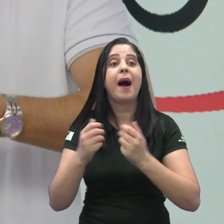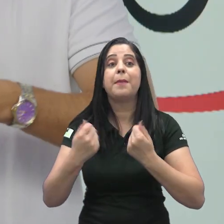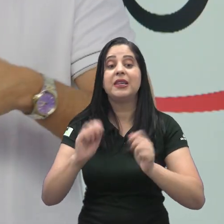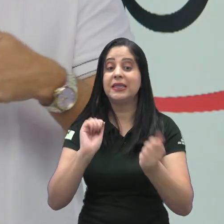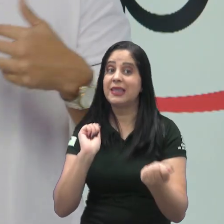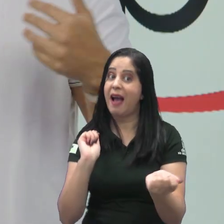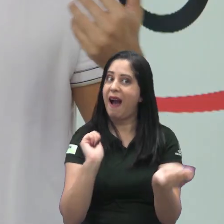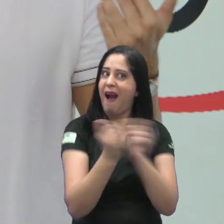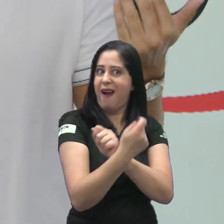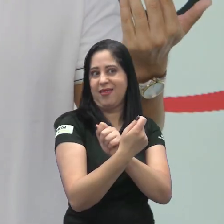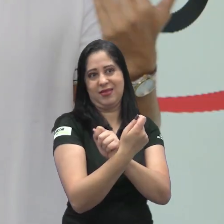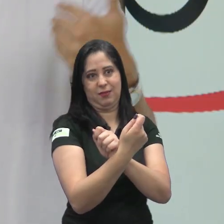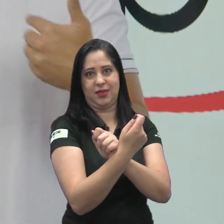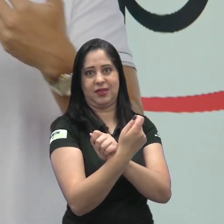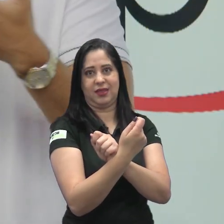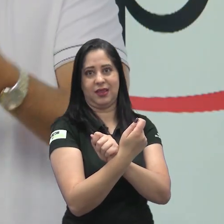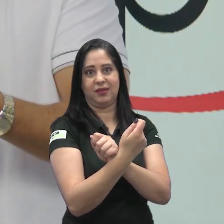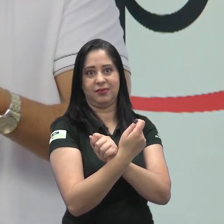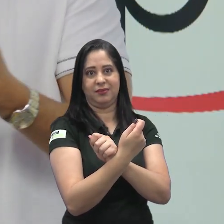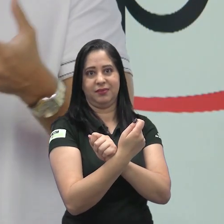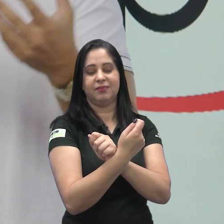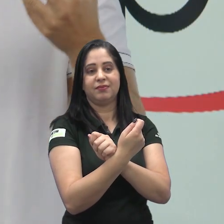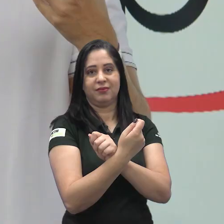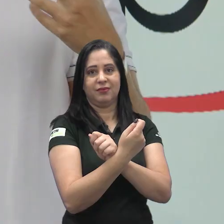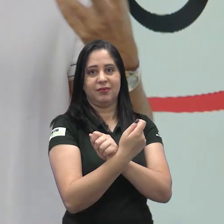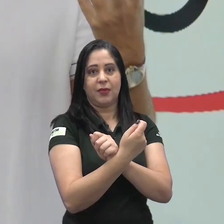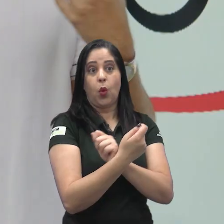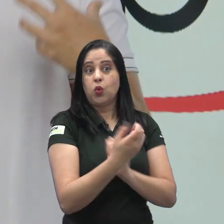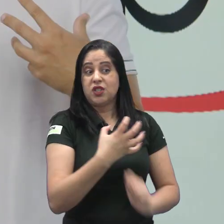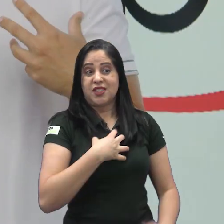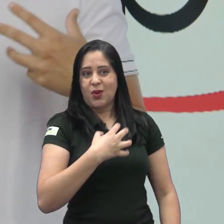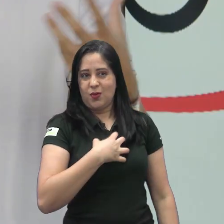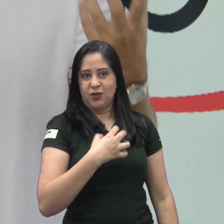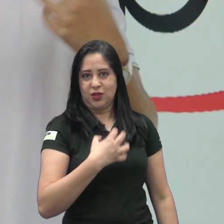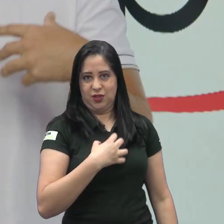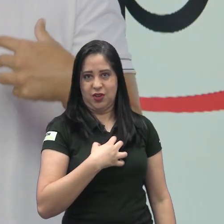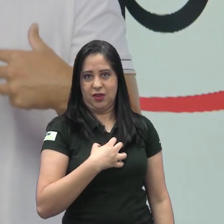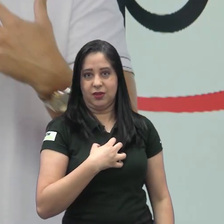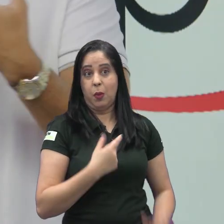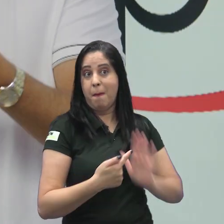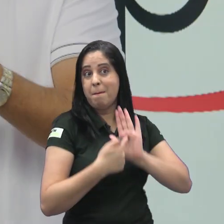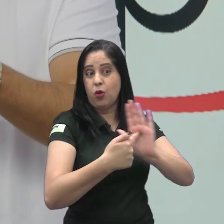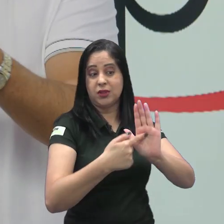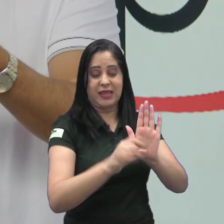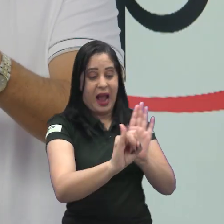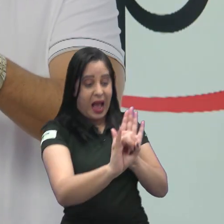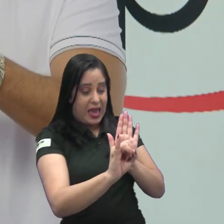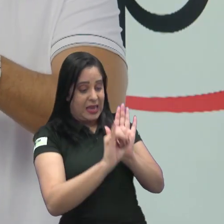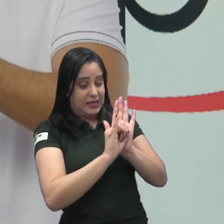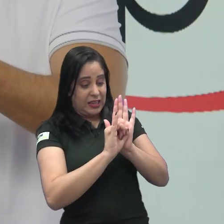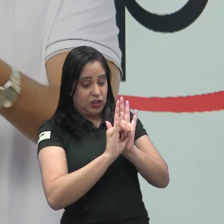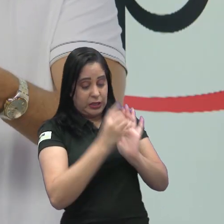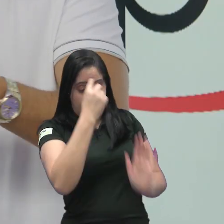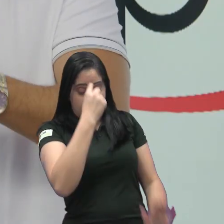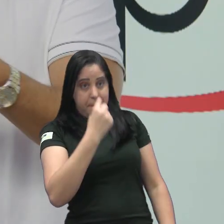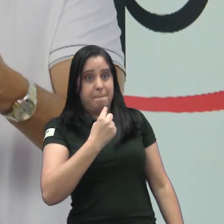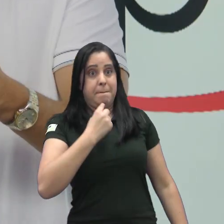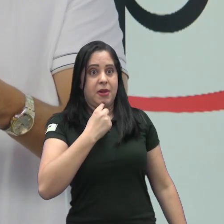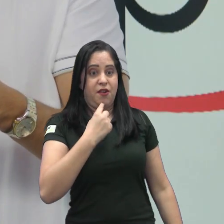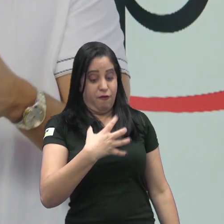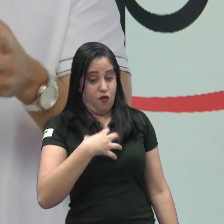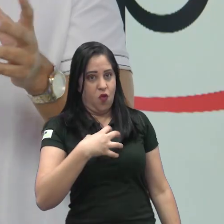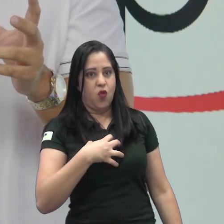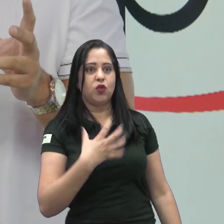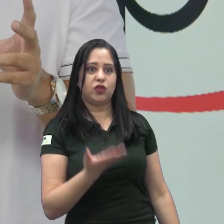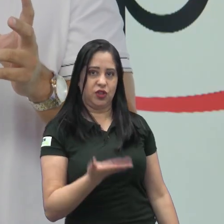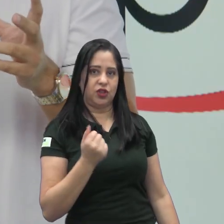de comunicação, para como você gosta de criar, trazer a sua personalidade, a sua identidade pro seu conteúdo, para sua